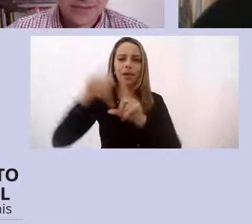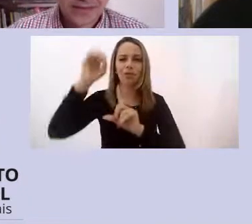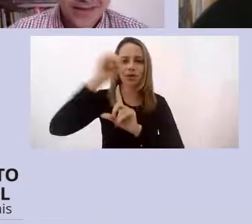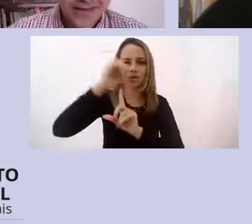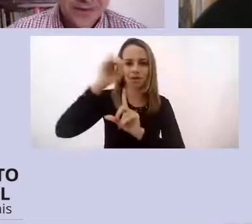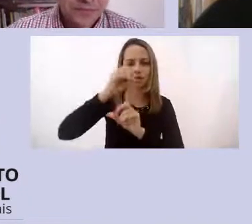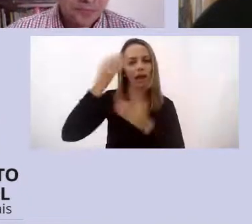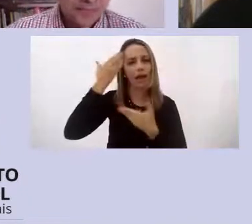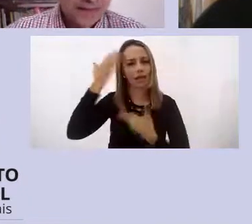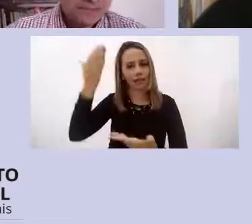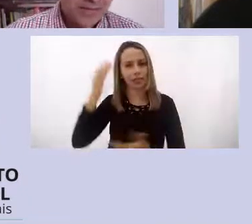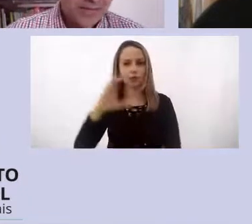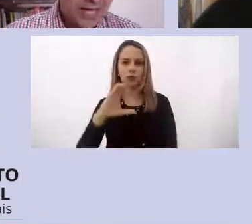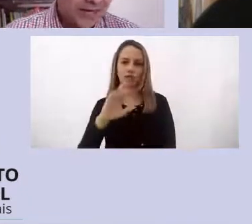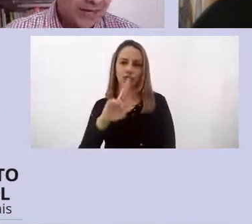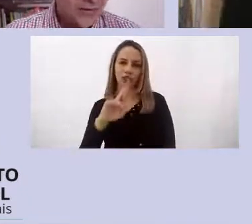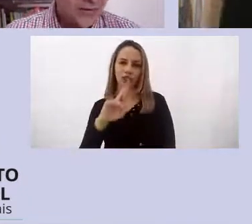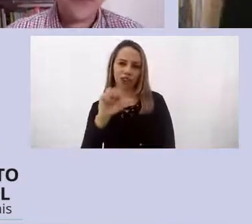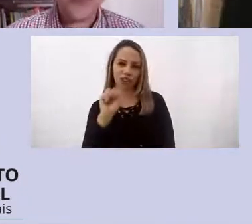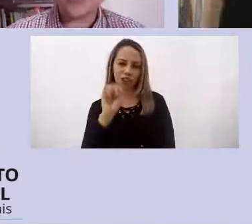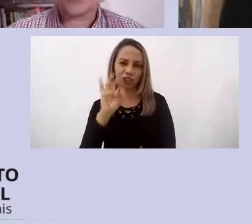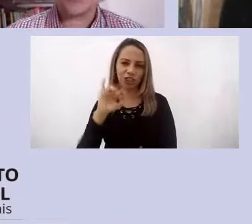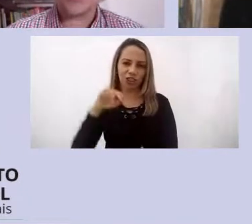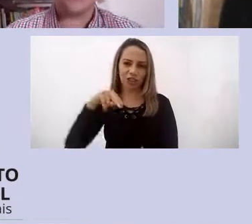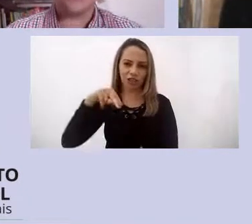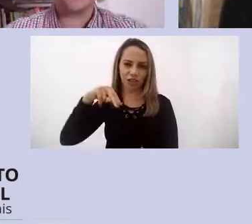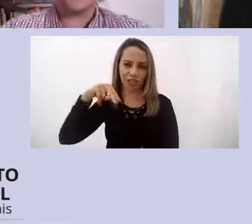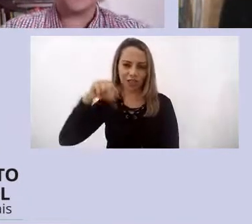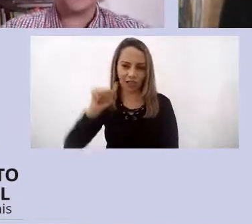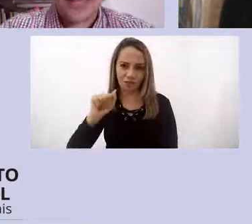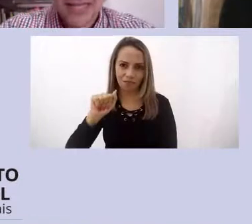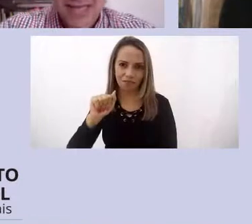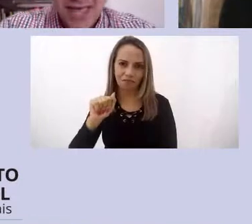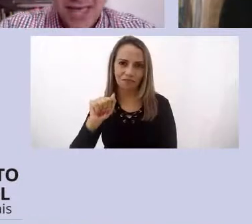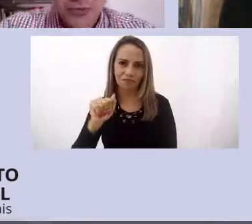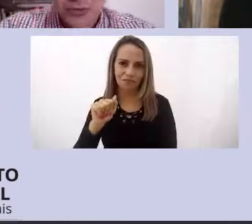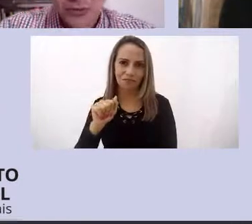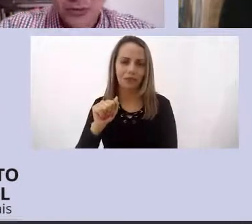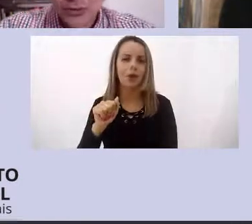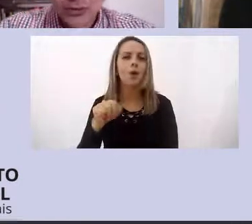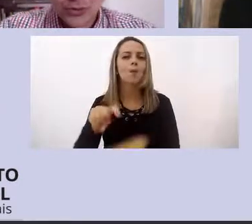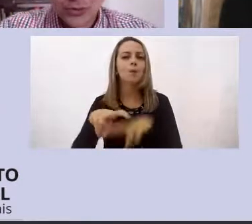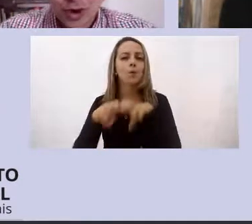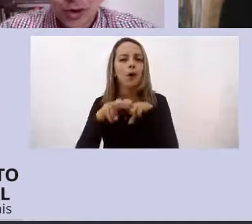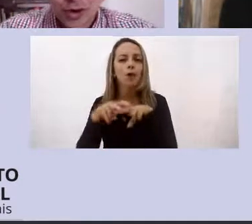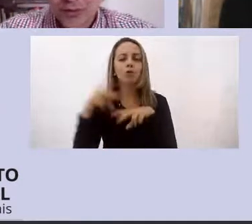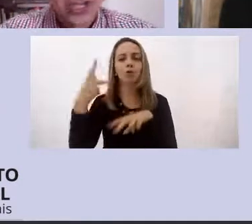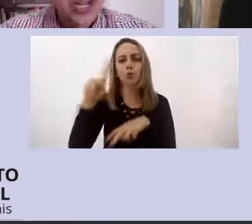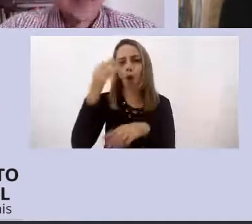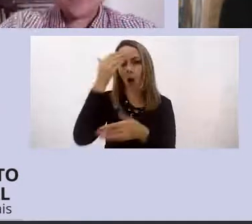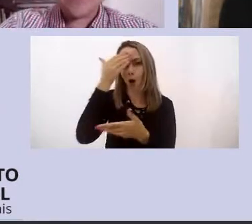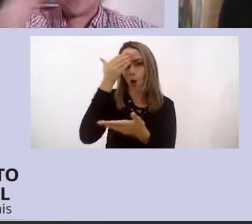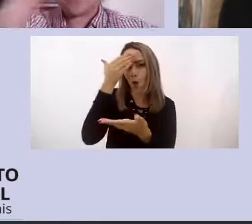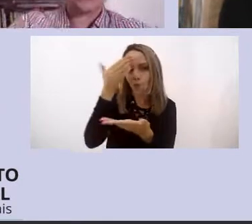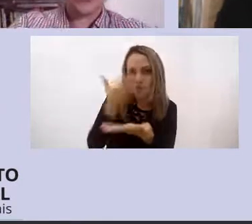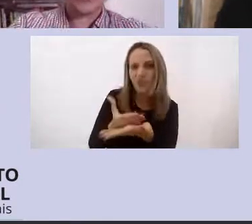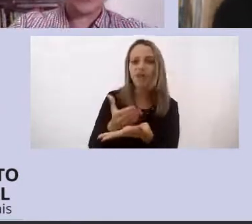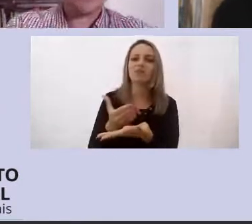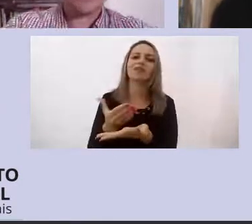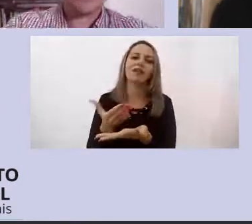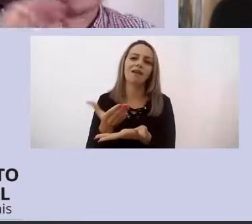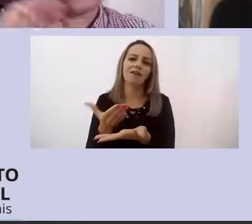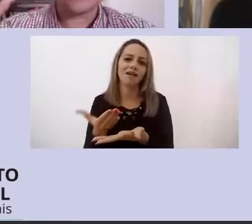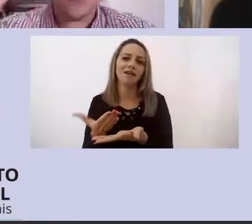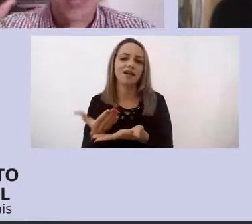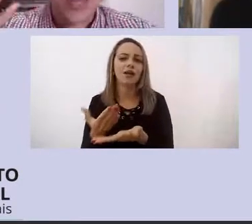né, pela confiança, e quando eu falei com ela da ideia do colóquio, ela já abraçou, e a gente